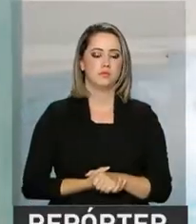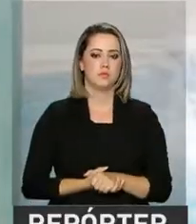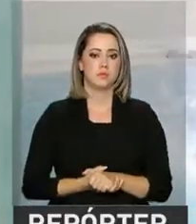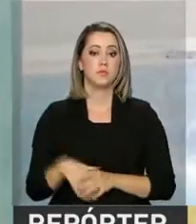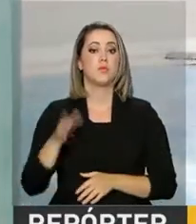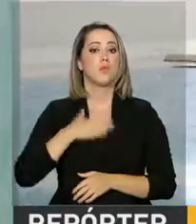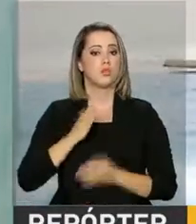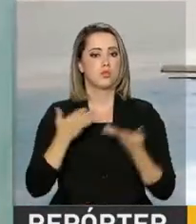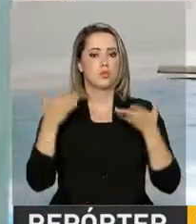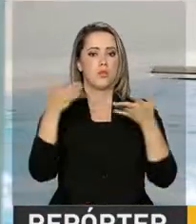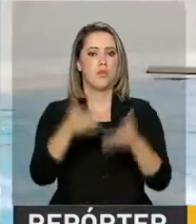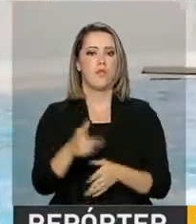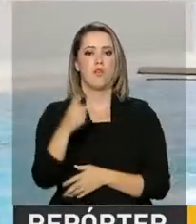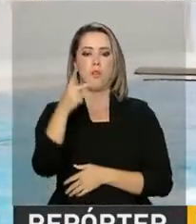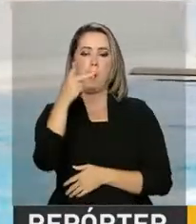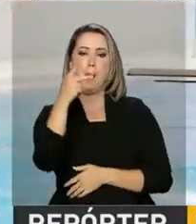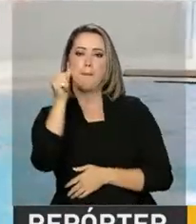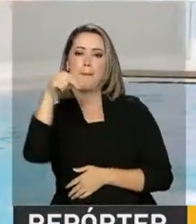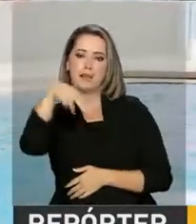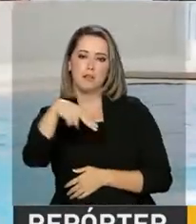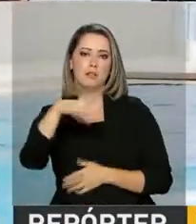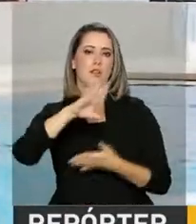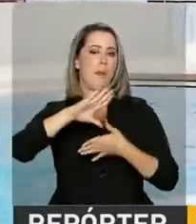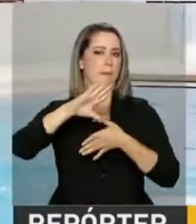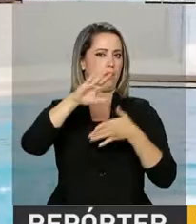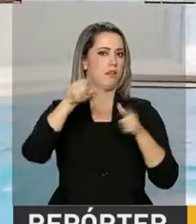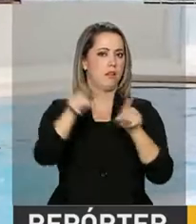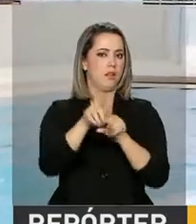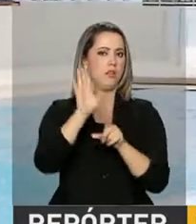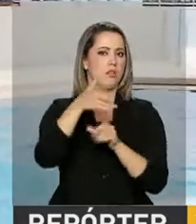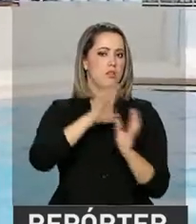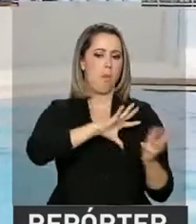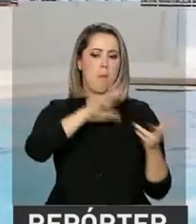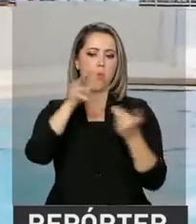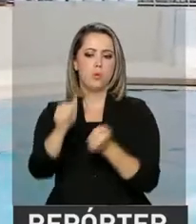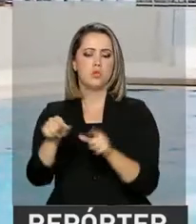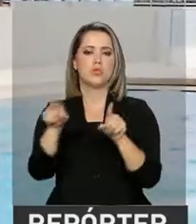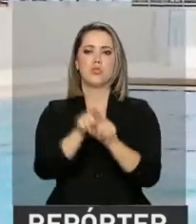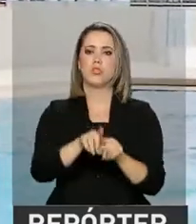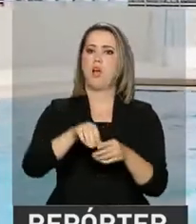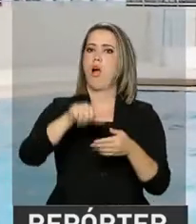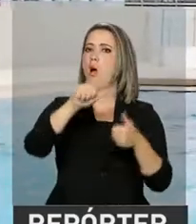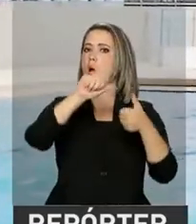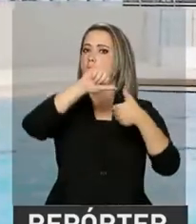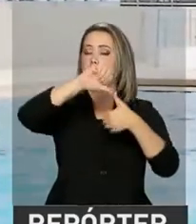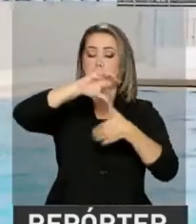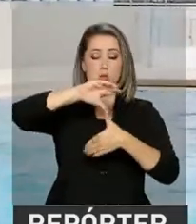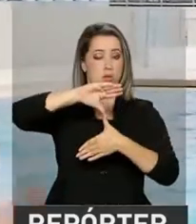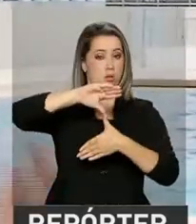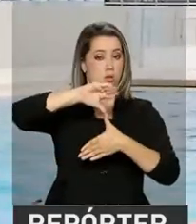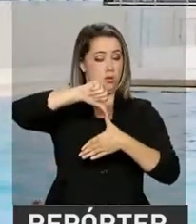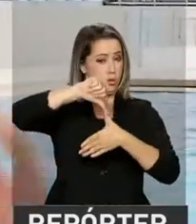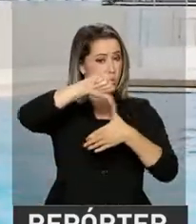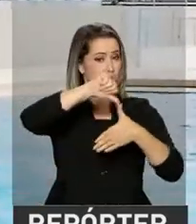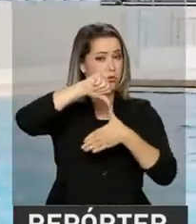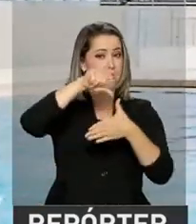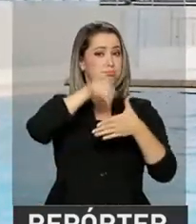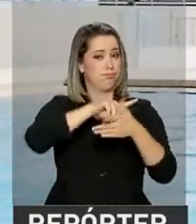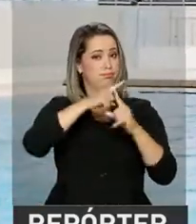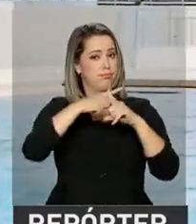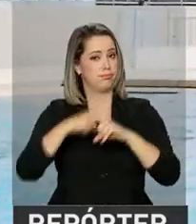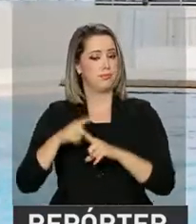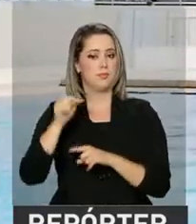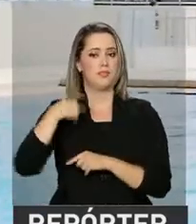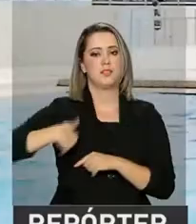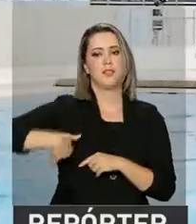jogos pan americanos já fui a vários mundiais vários campeonatos sul-americanos na então na minha lista de competições ele